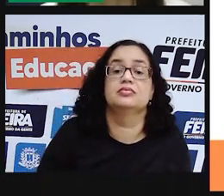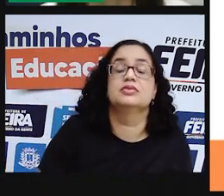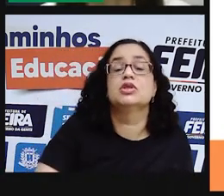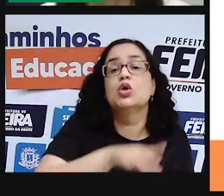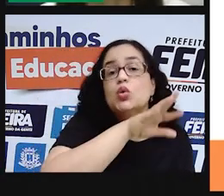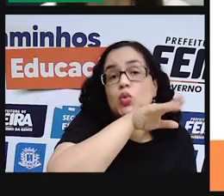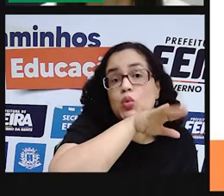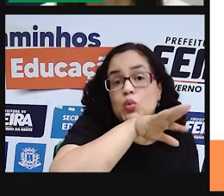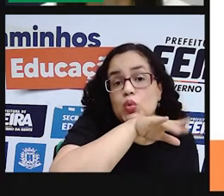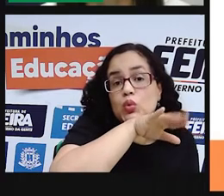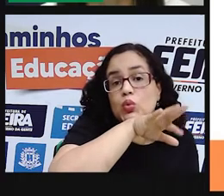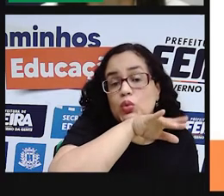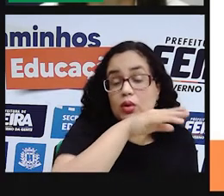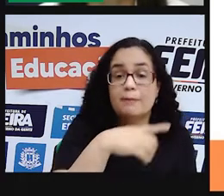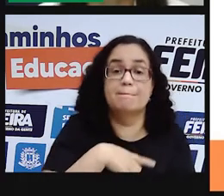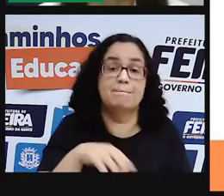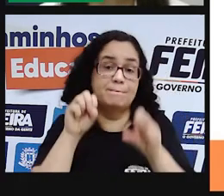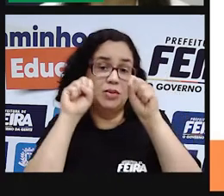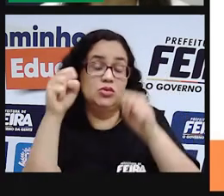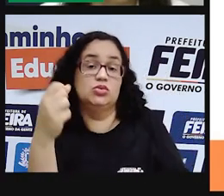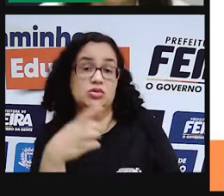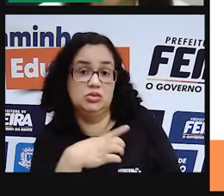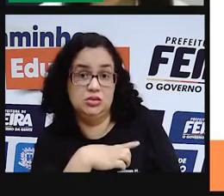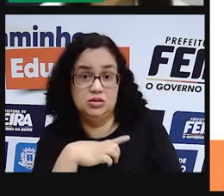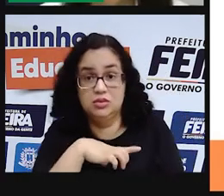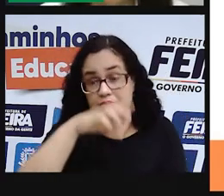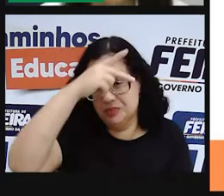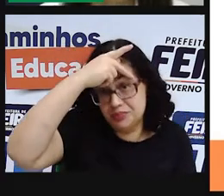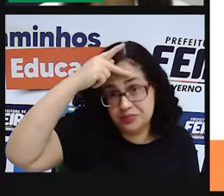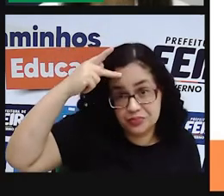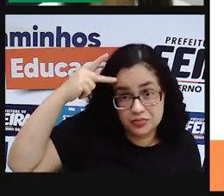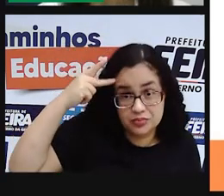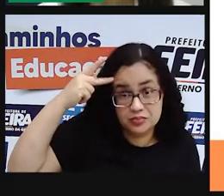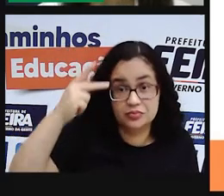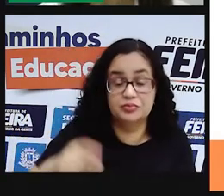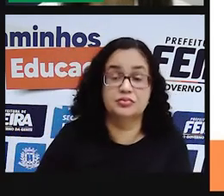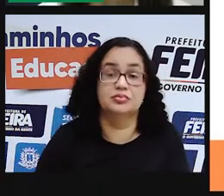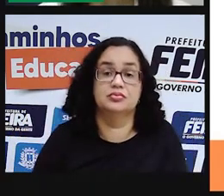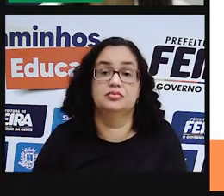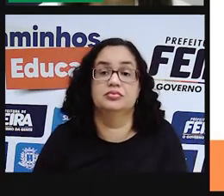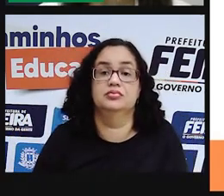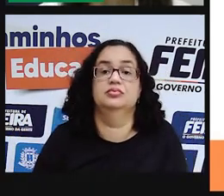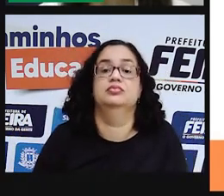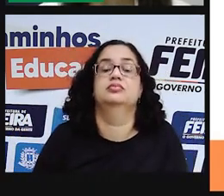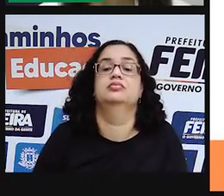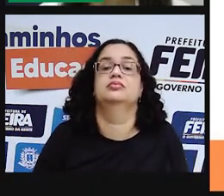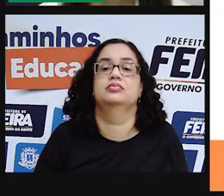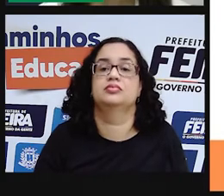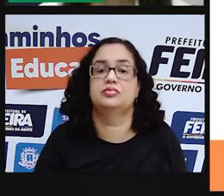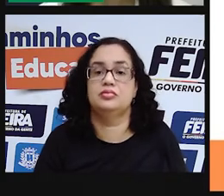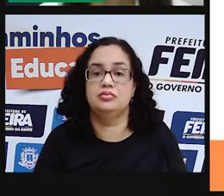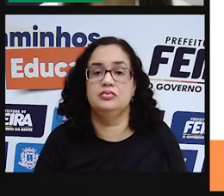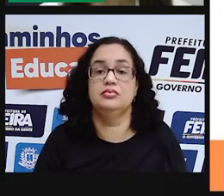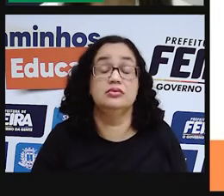terríveis consequências que isso pode ter para uma pessoa. Aí Luiz Santiago